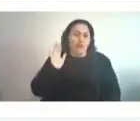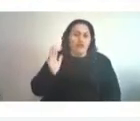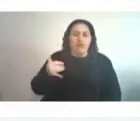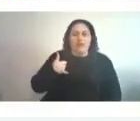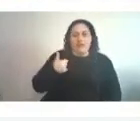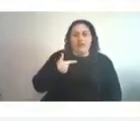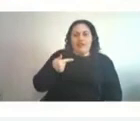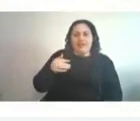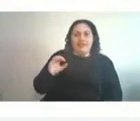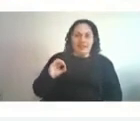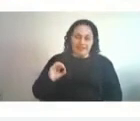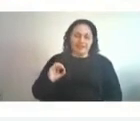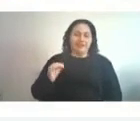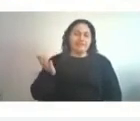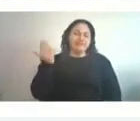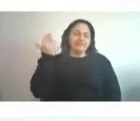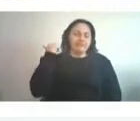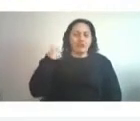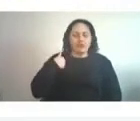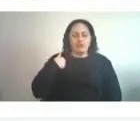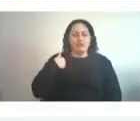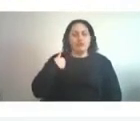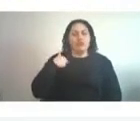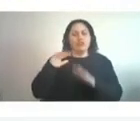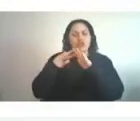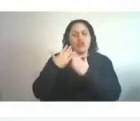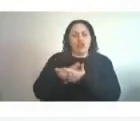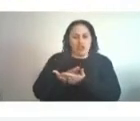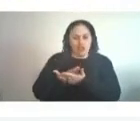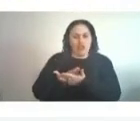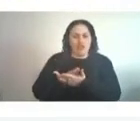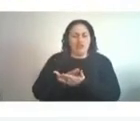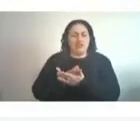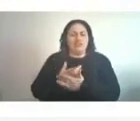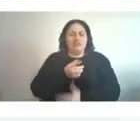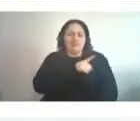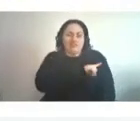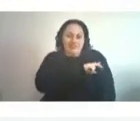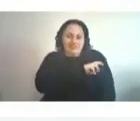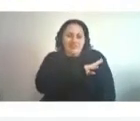70 anos, quando eu estava na escola primária,